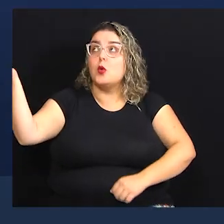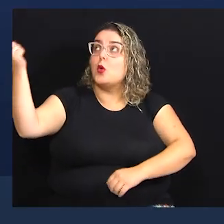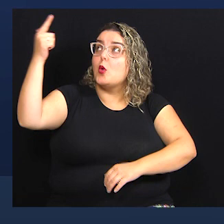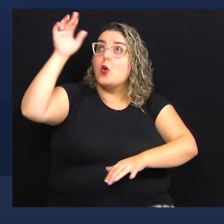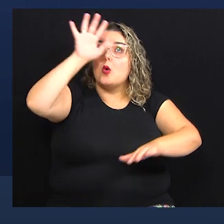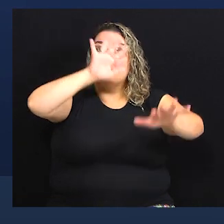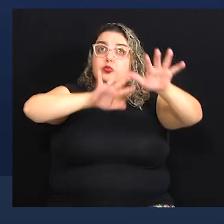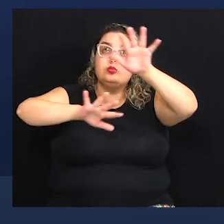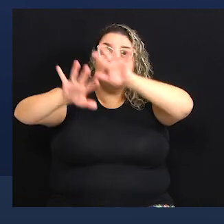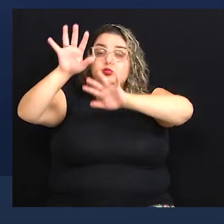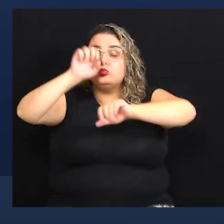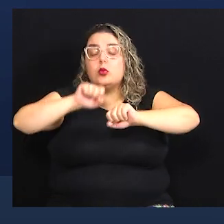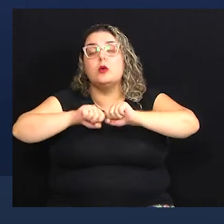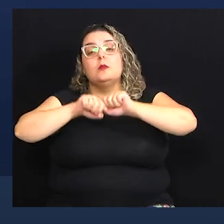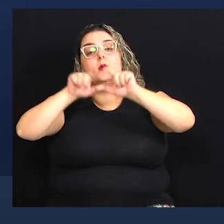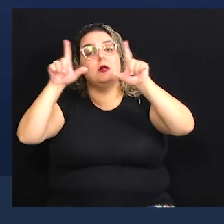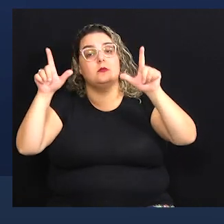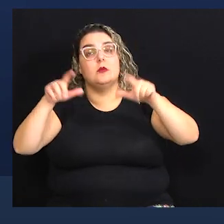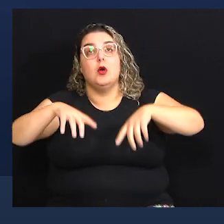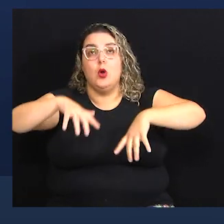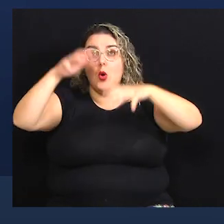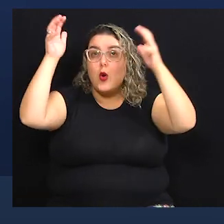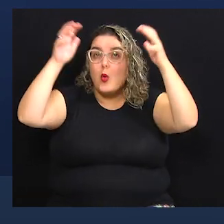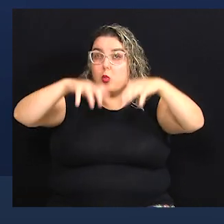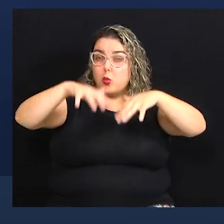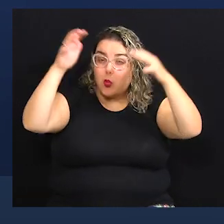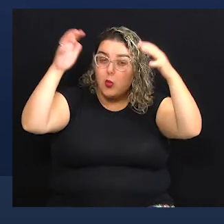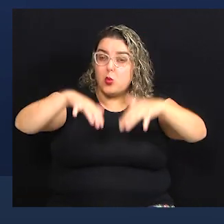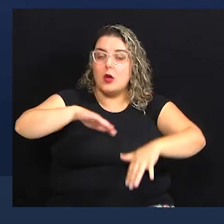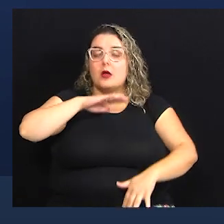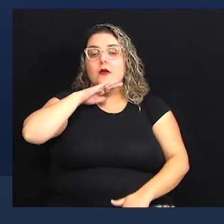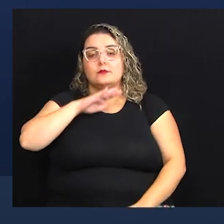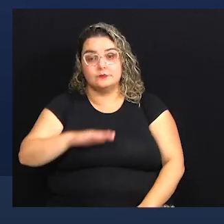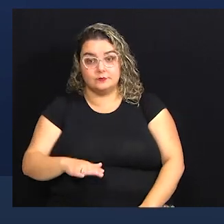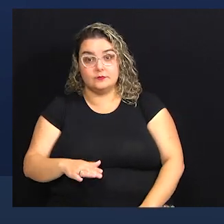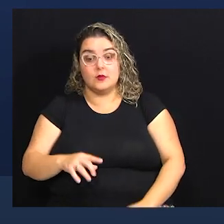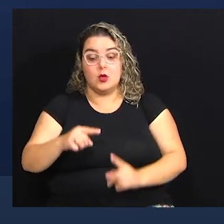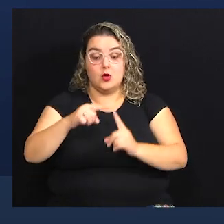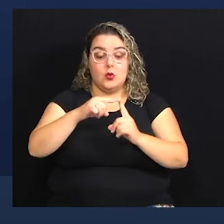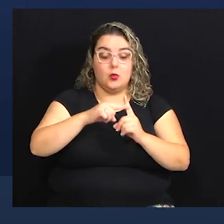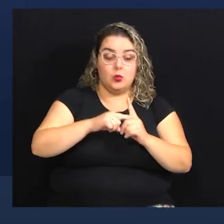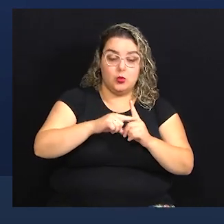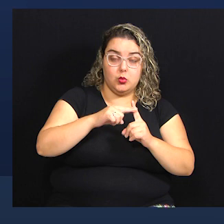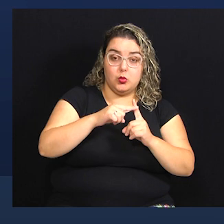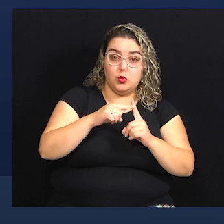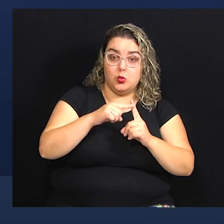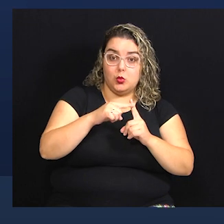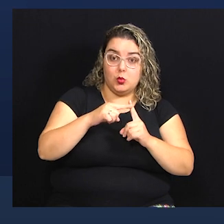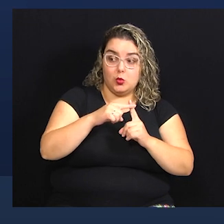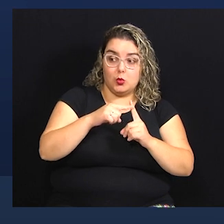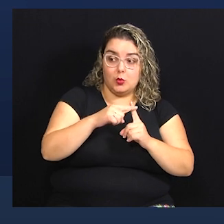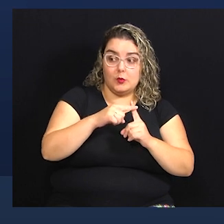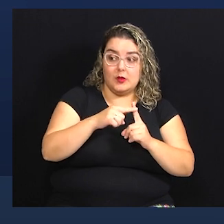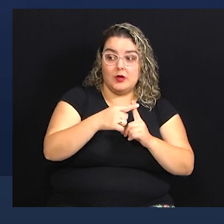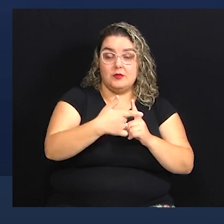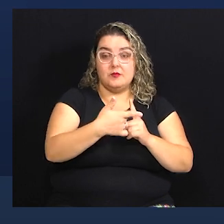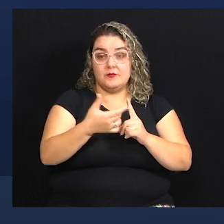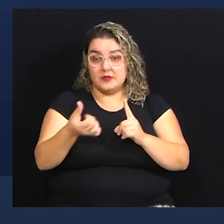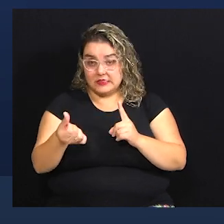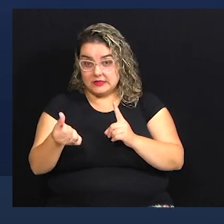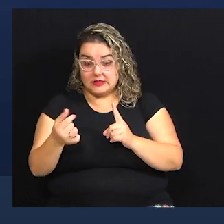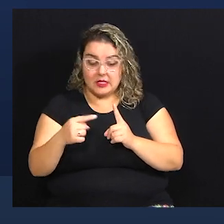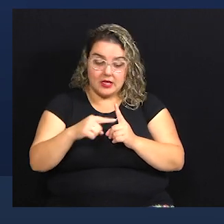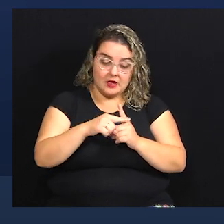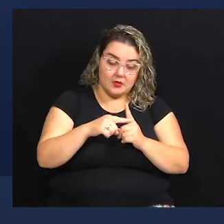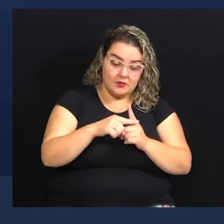e aumento de nuvens pela manhã e pancadas de chuva à tarde. A temperatura máxima fica na marca dos